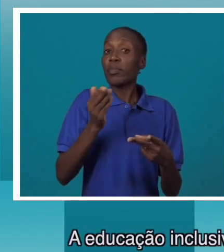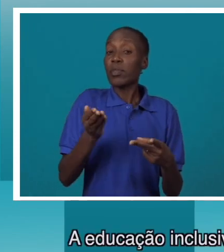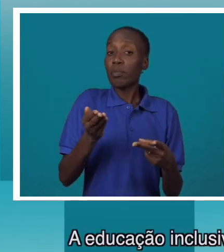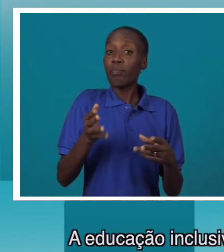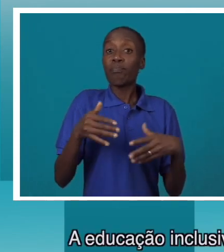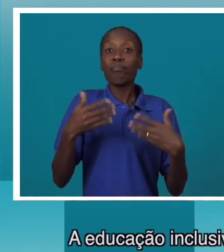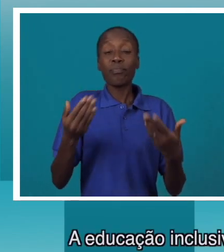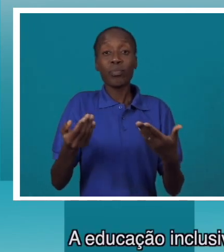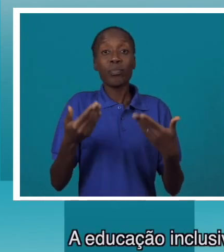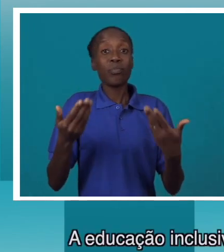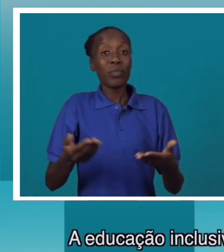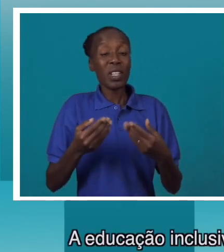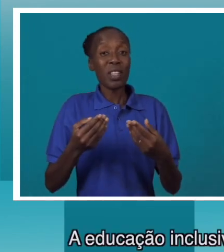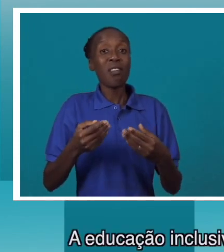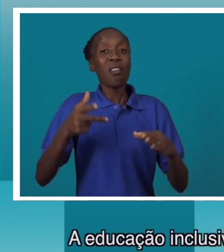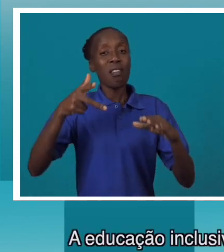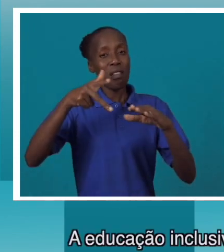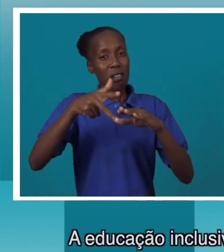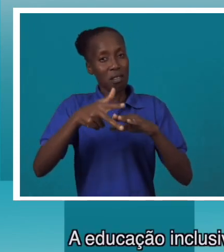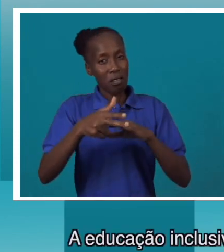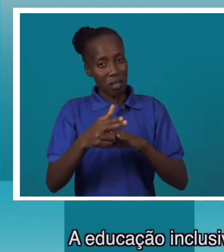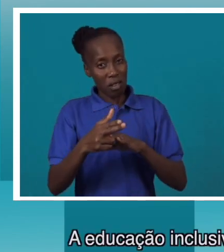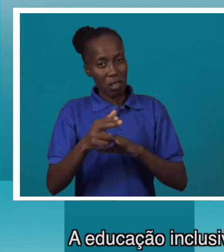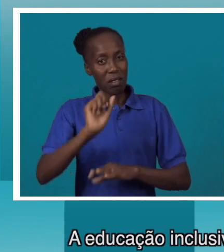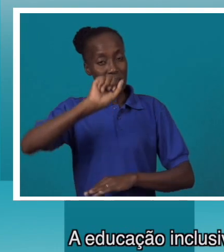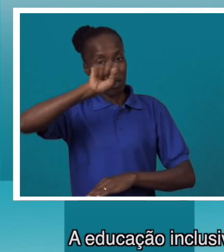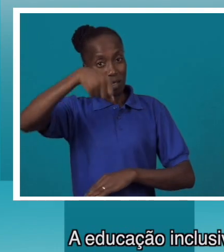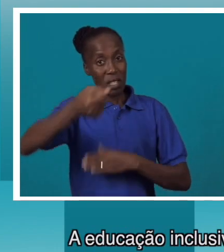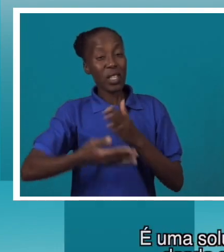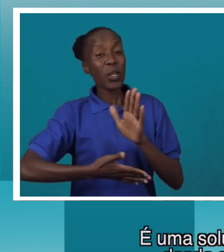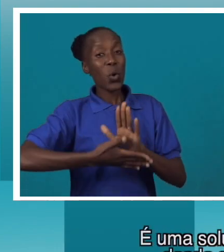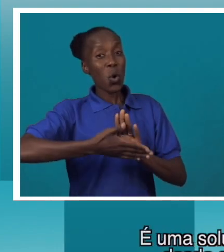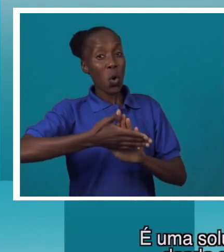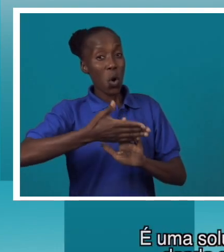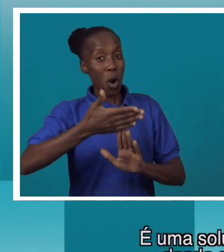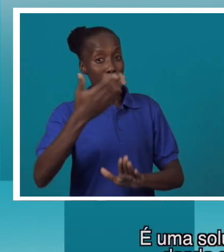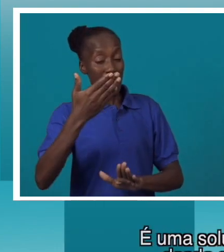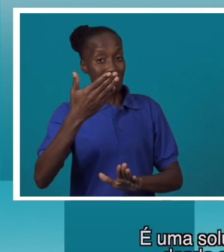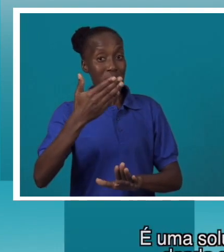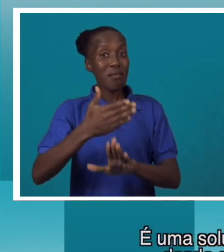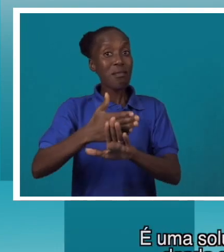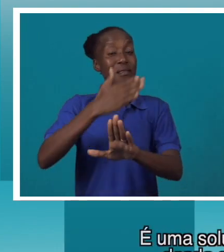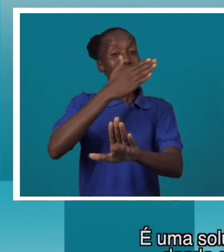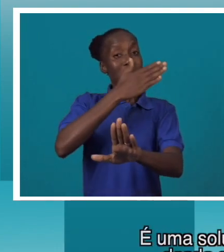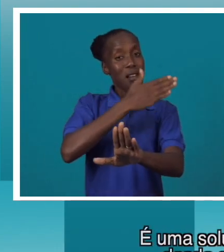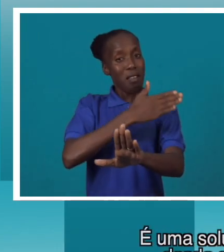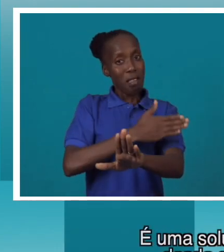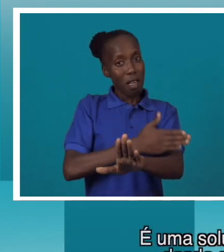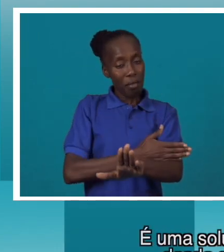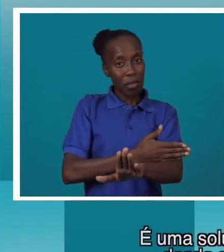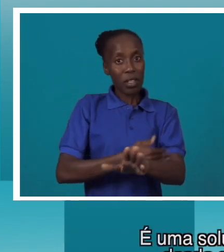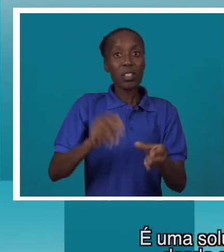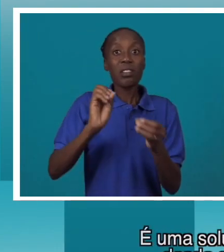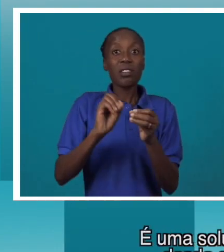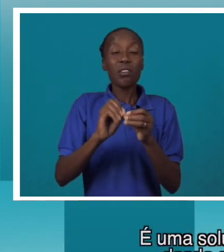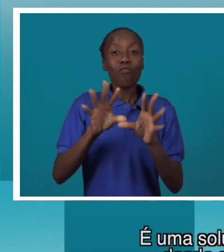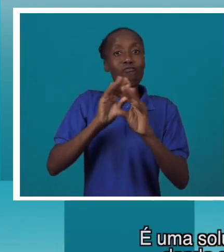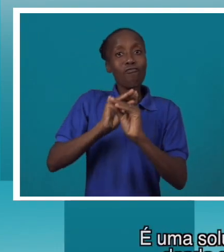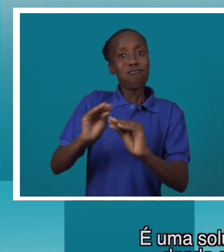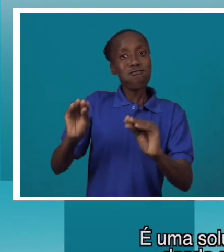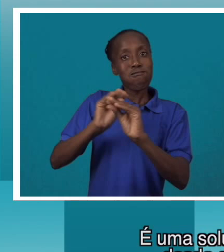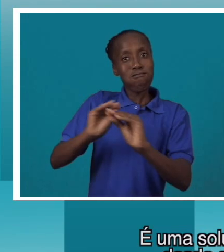acho que é uma solução de raiz, é uma solução que deve ser implantada desde o início